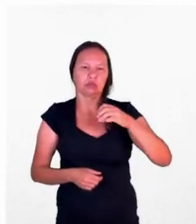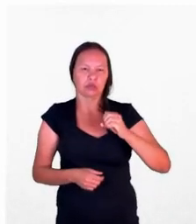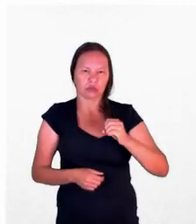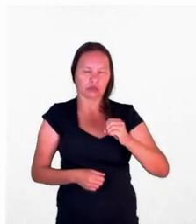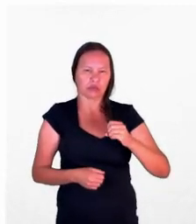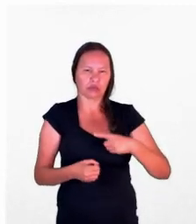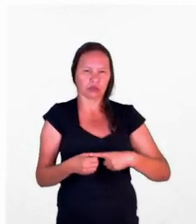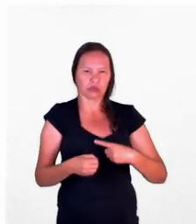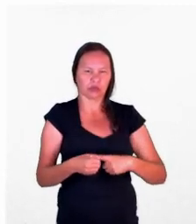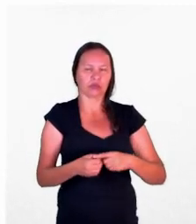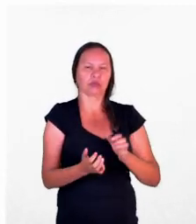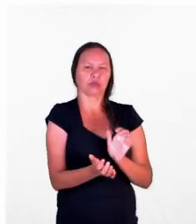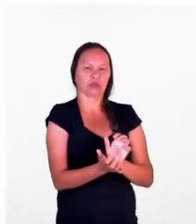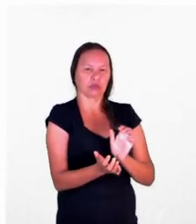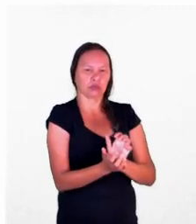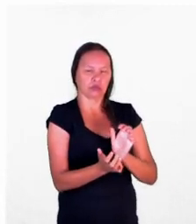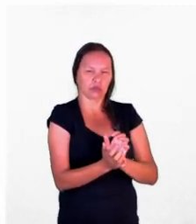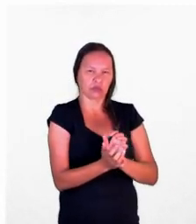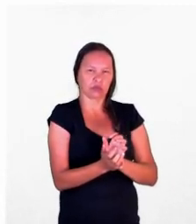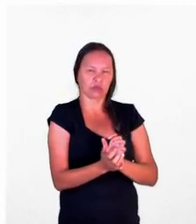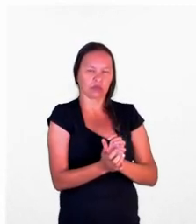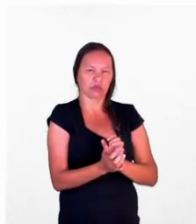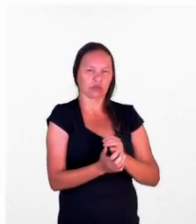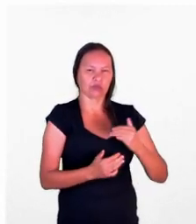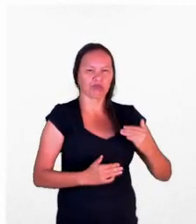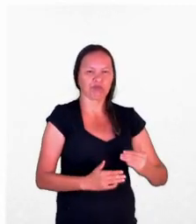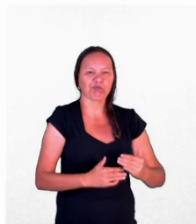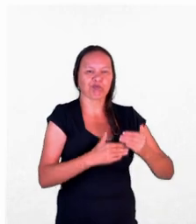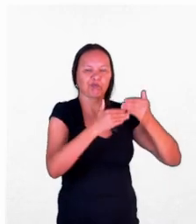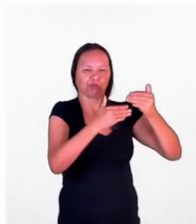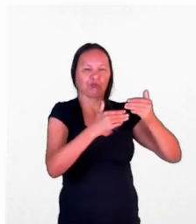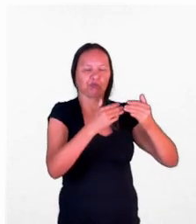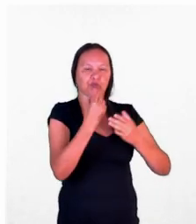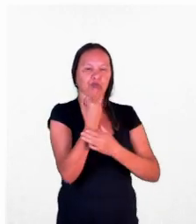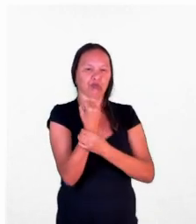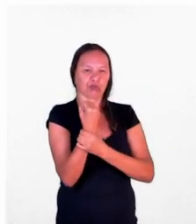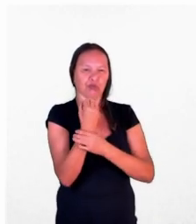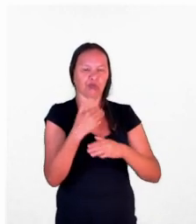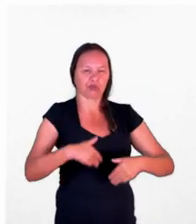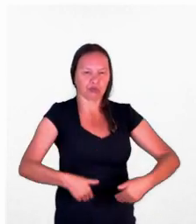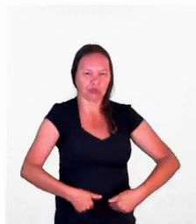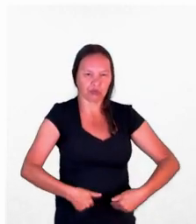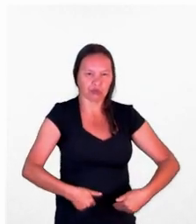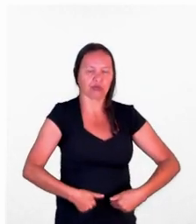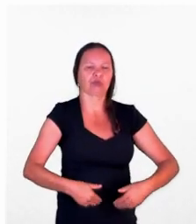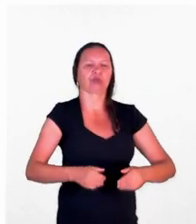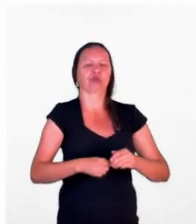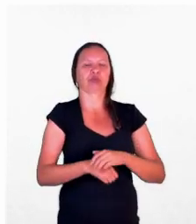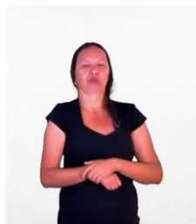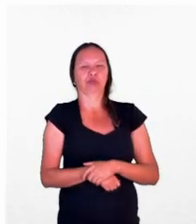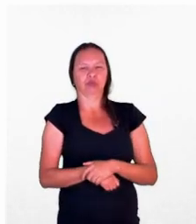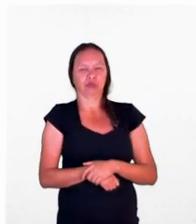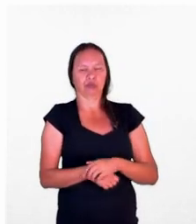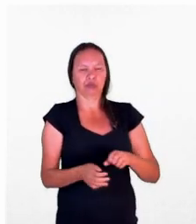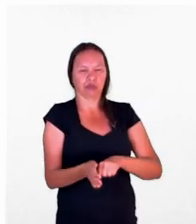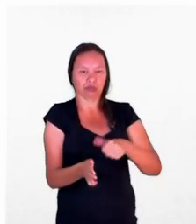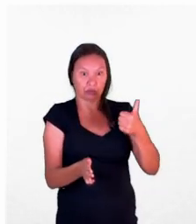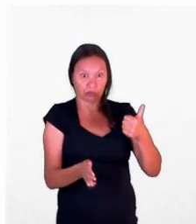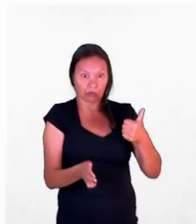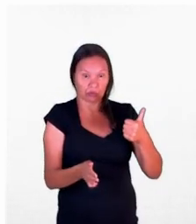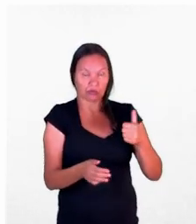que tavam com indicadores de mais alta vulnerabilidade e insegurança alimentar eh primeiro